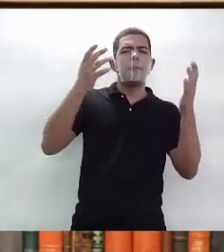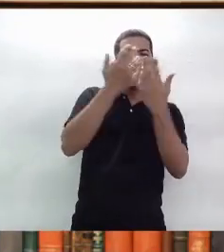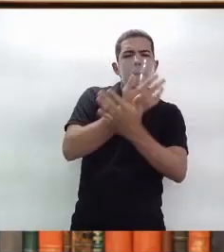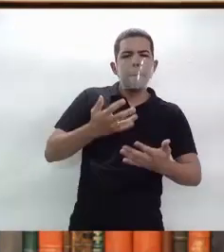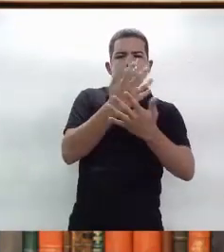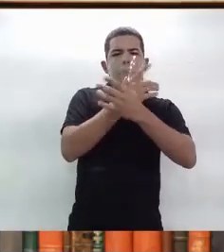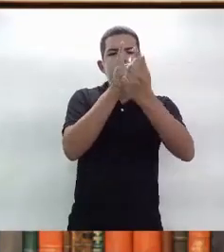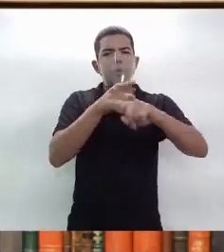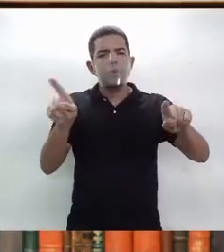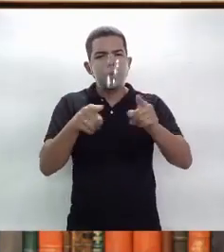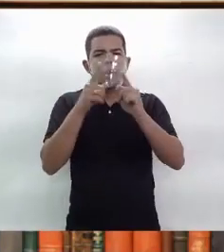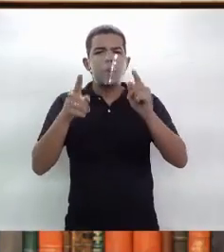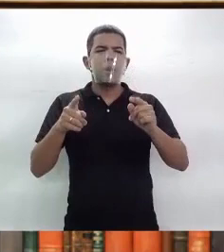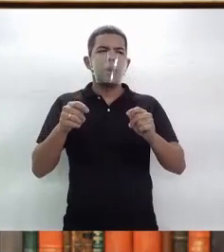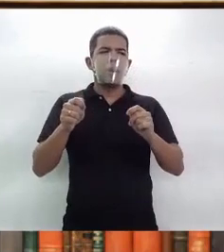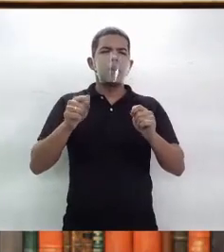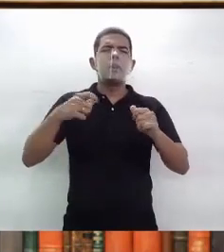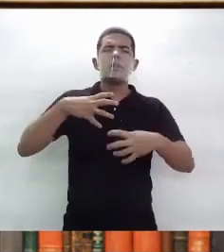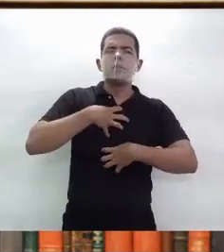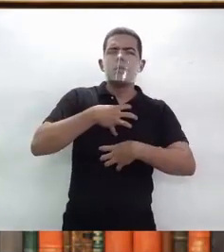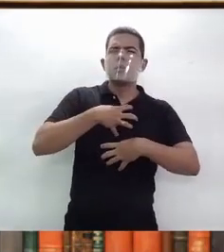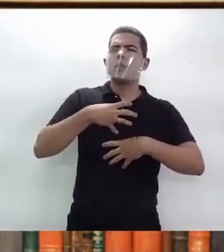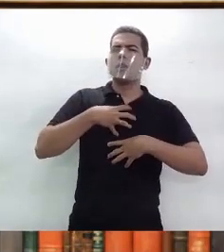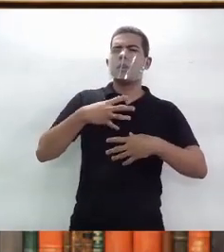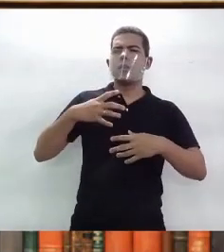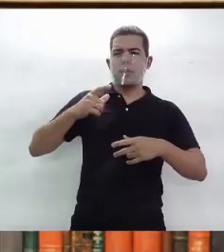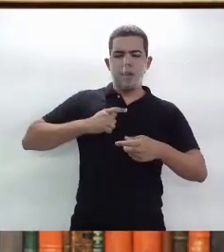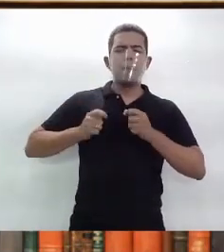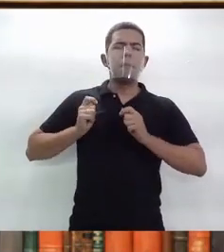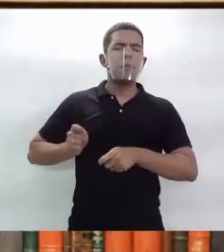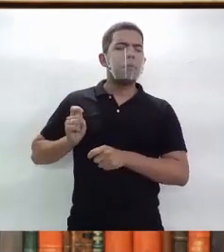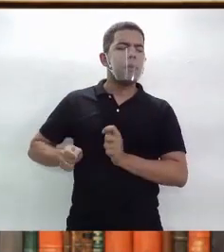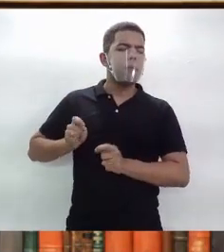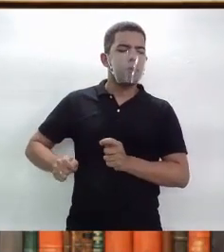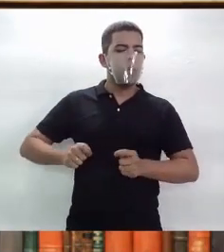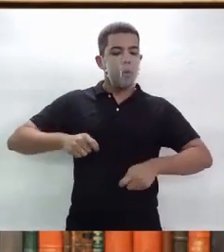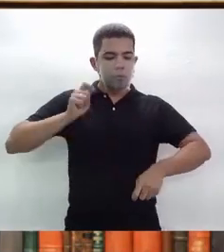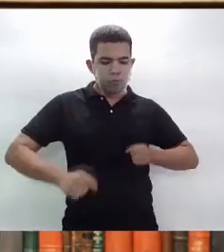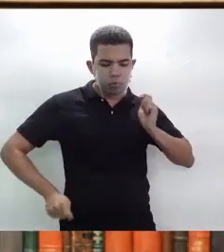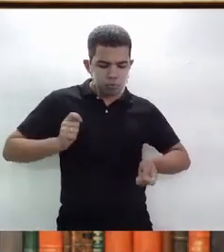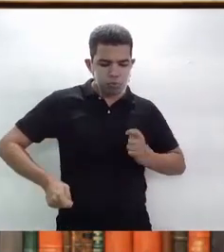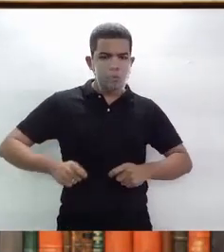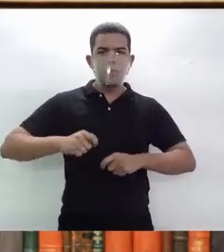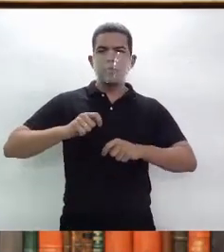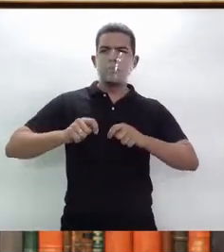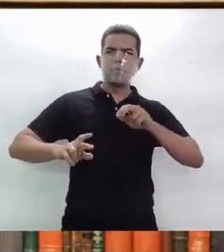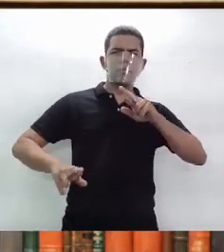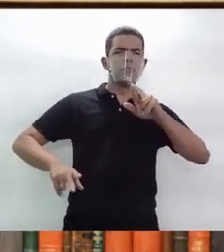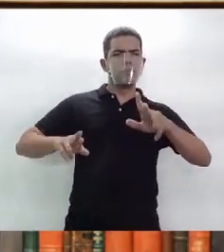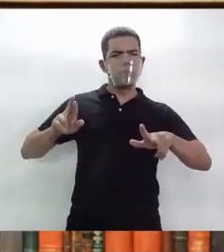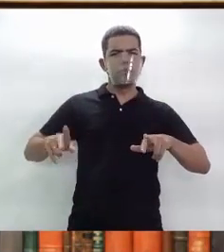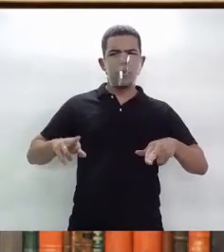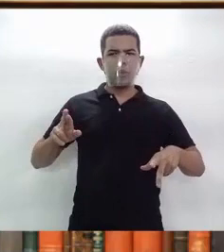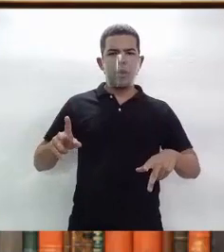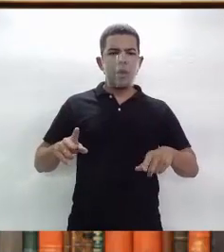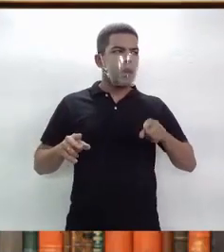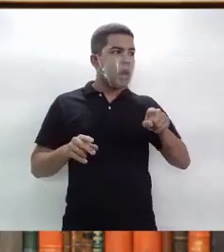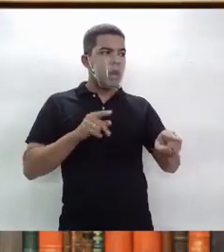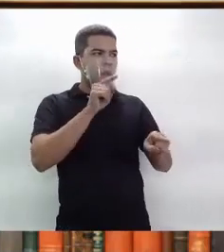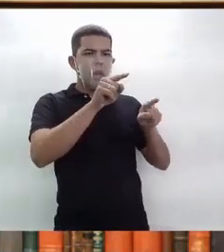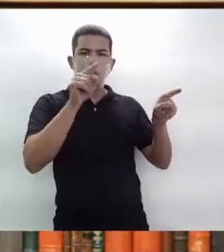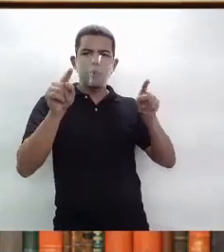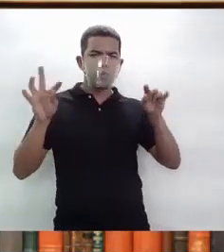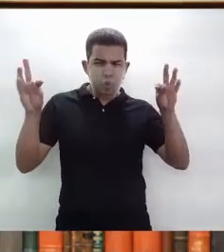musicalidade, dos ritmos que são tratados, dos toques que existem vários toques, nem todos os maracatus têm os mesmos toques.